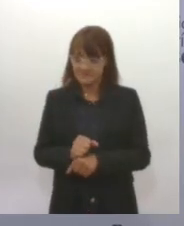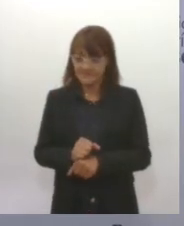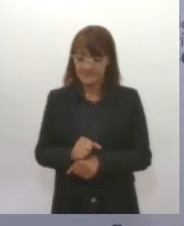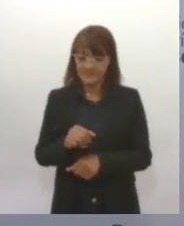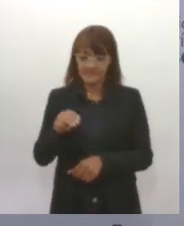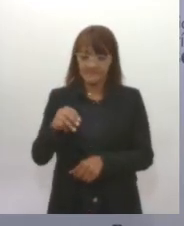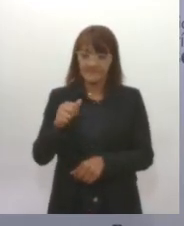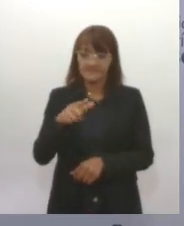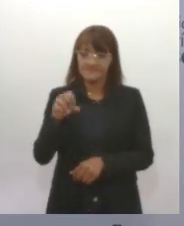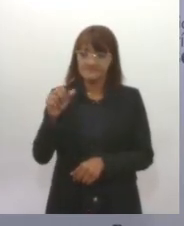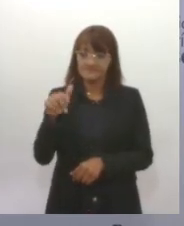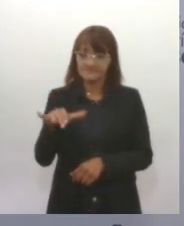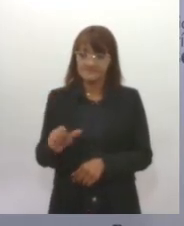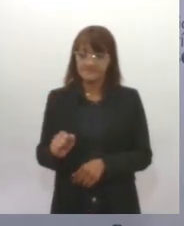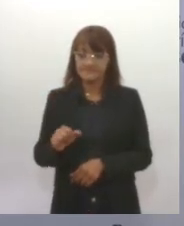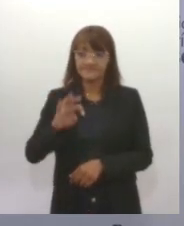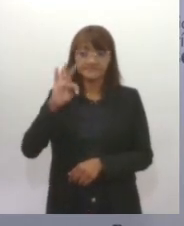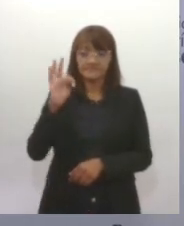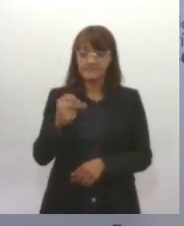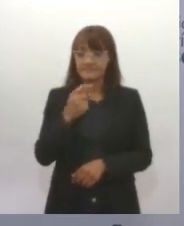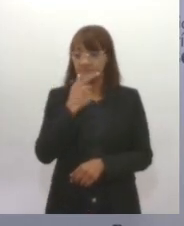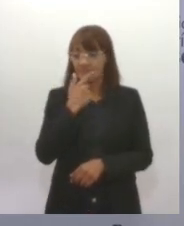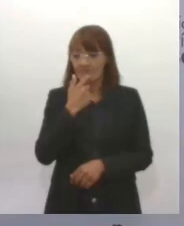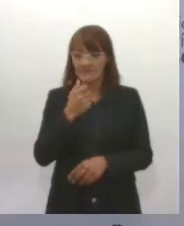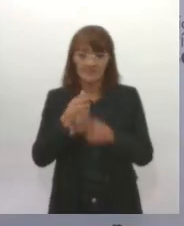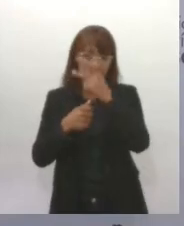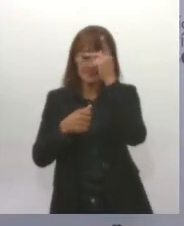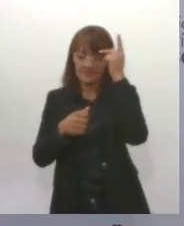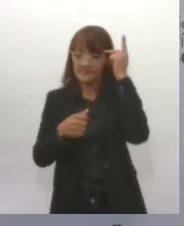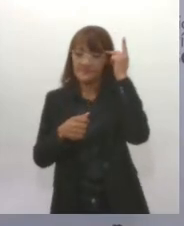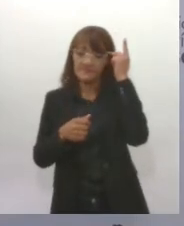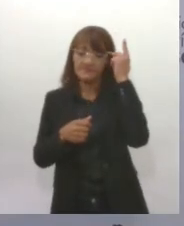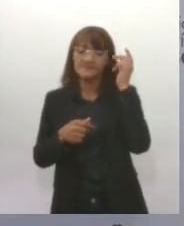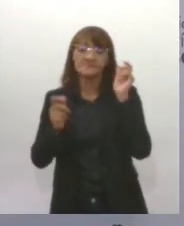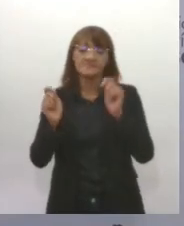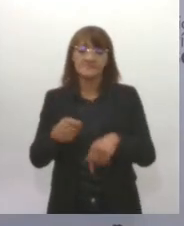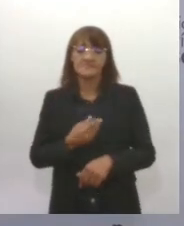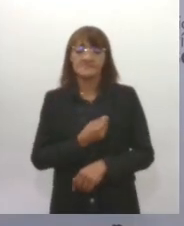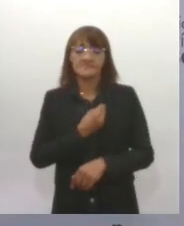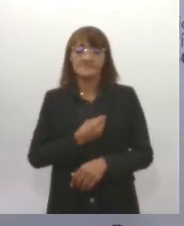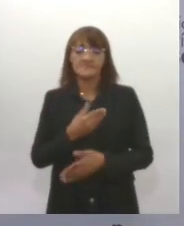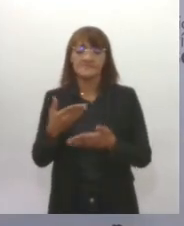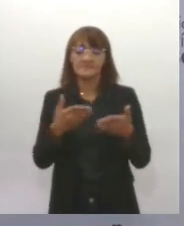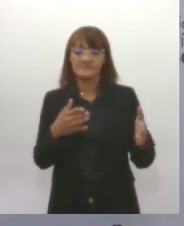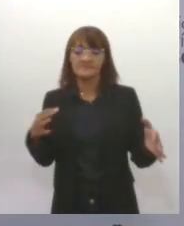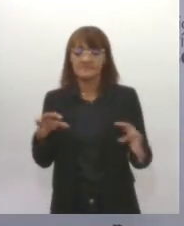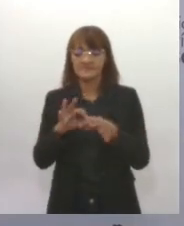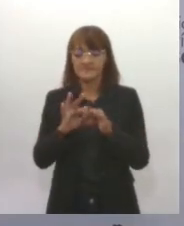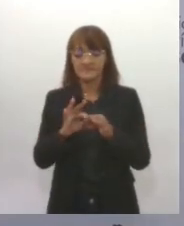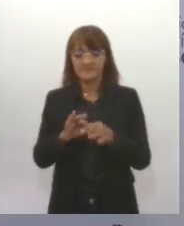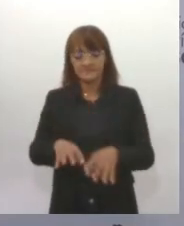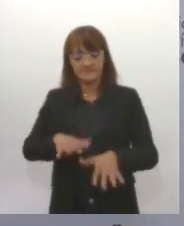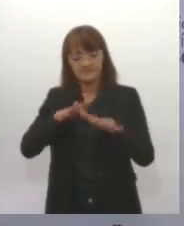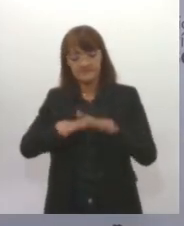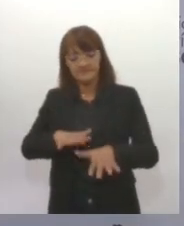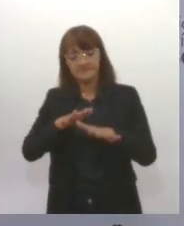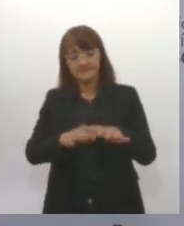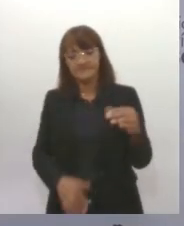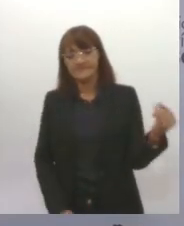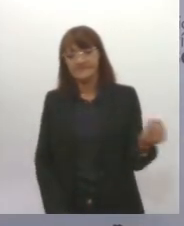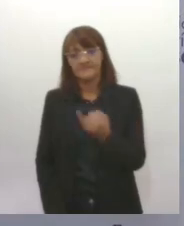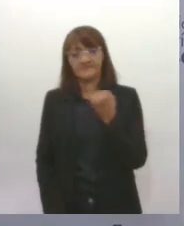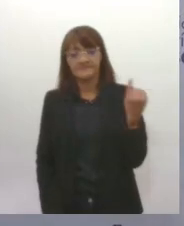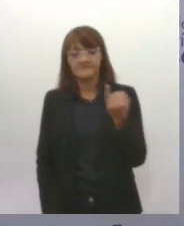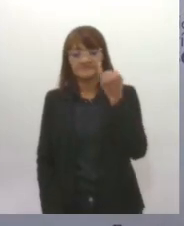que nos acompanham possam prestigiar, se somar a essa marcha tão importante da consciência negra aqui em Sergipe,